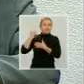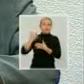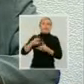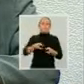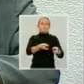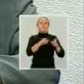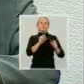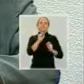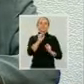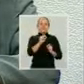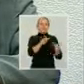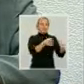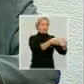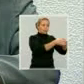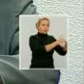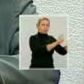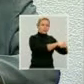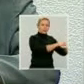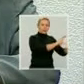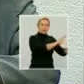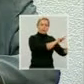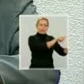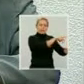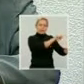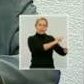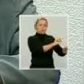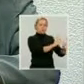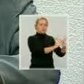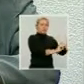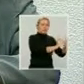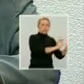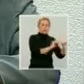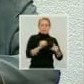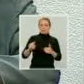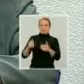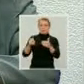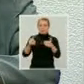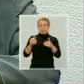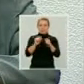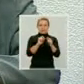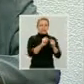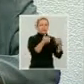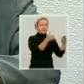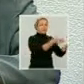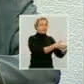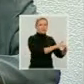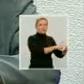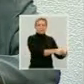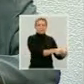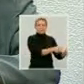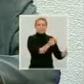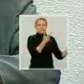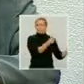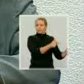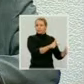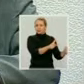que esses CAPES que foram montados pelo Ministério da Educação, eles não têm se